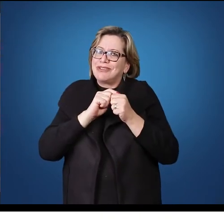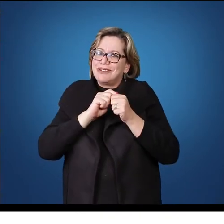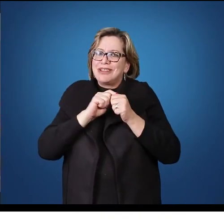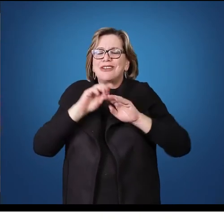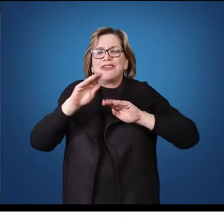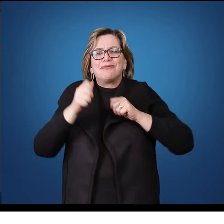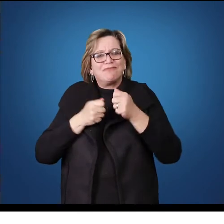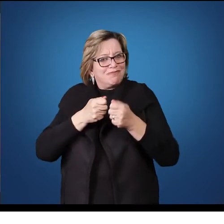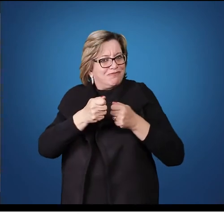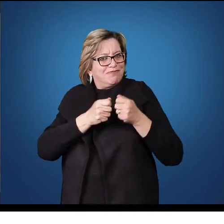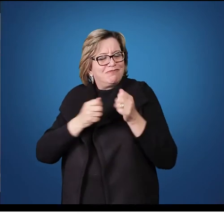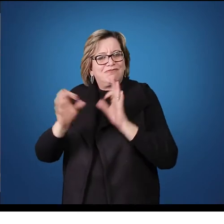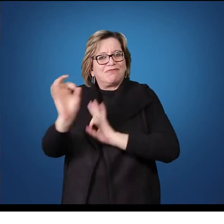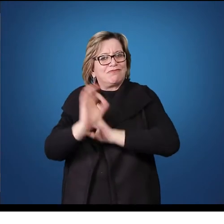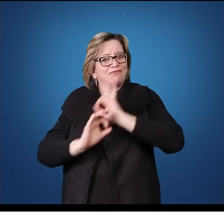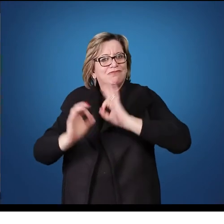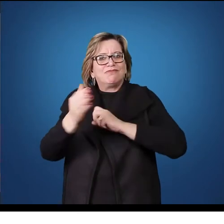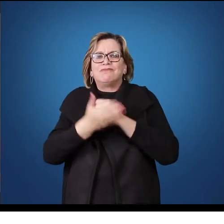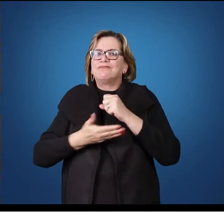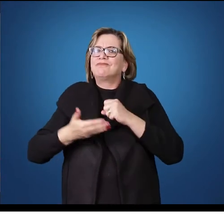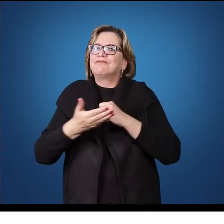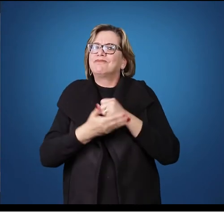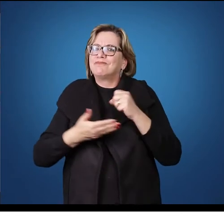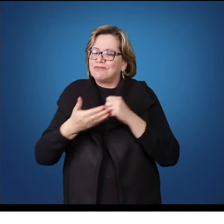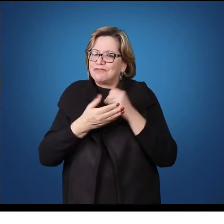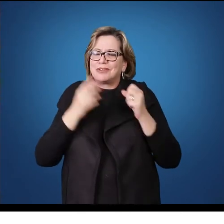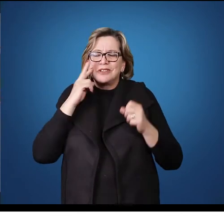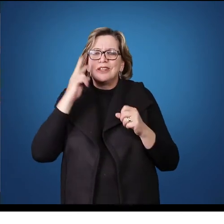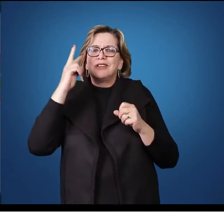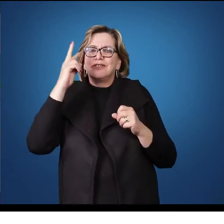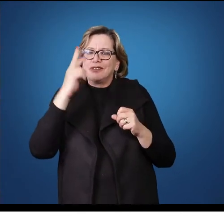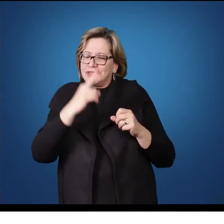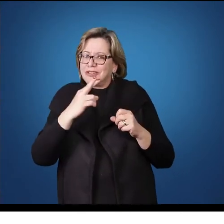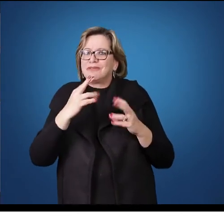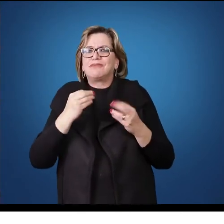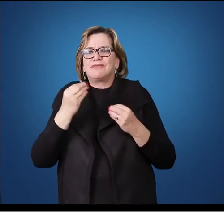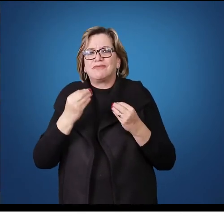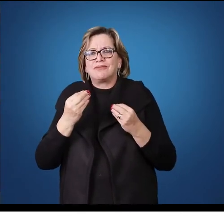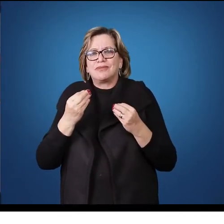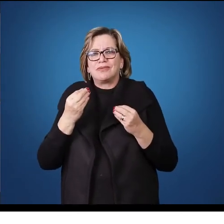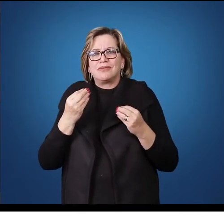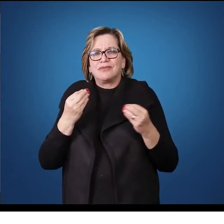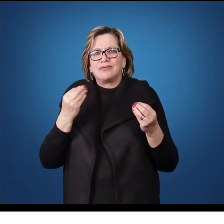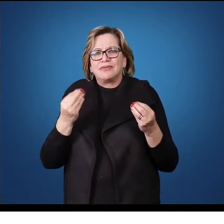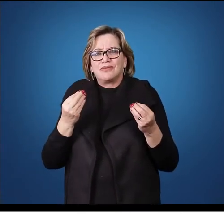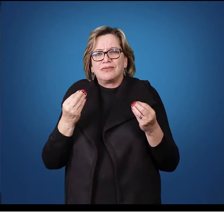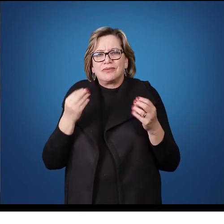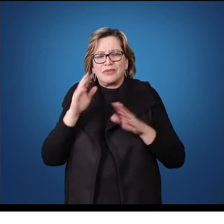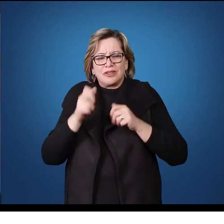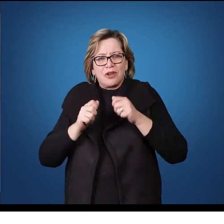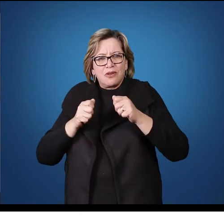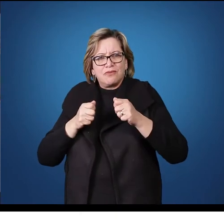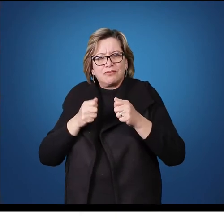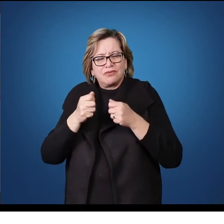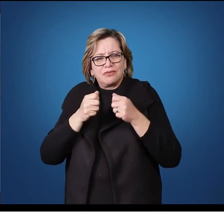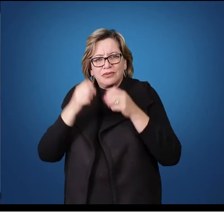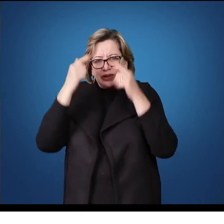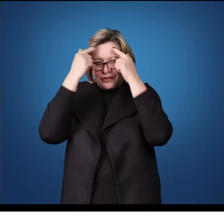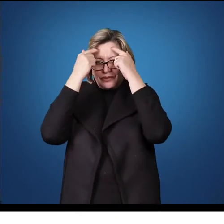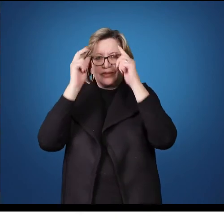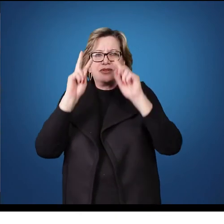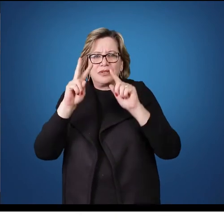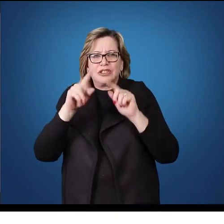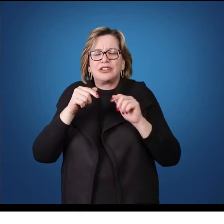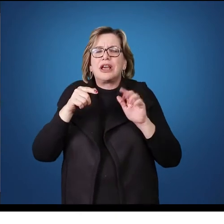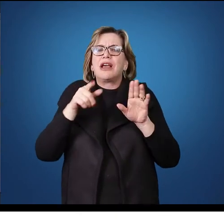gente ver a organização básica motora desse fundamento. Então, por favor, podem controlar a bola em cima da cabeça, deixem o pé